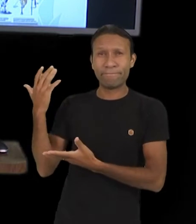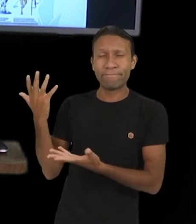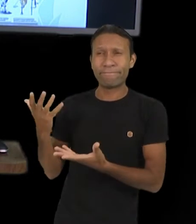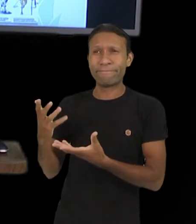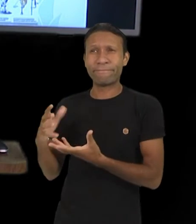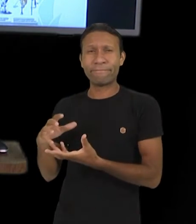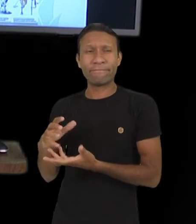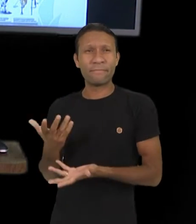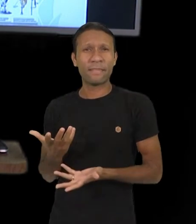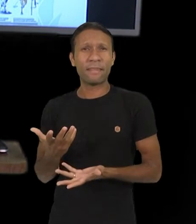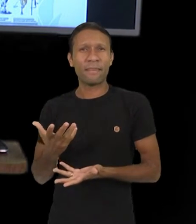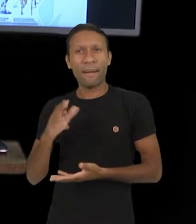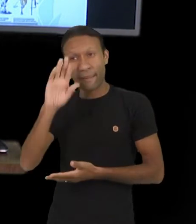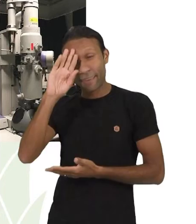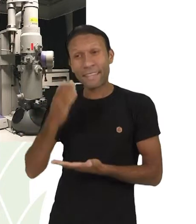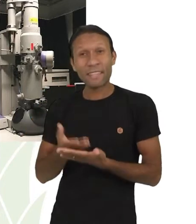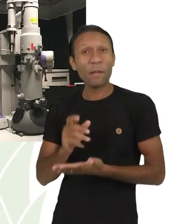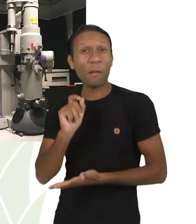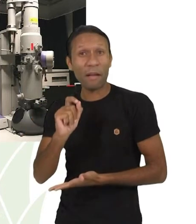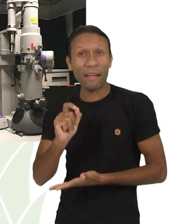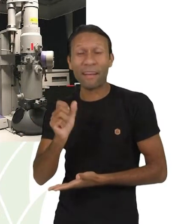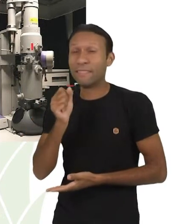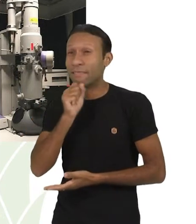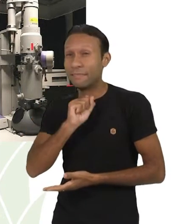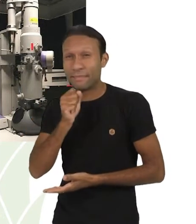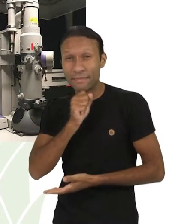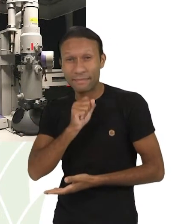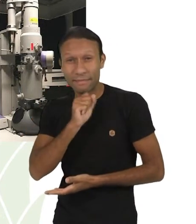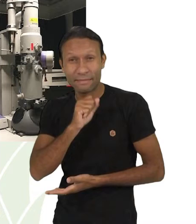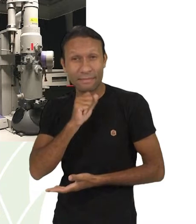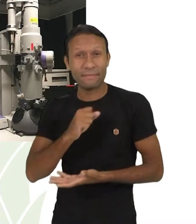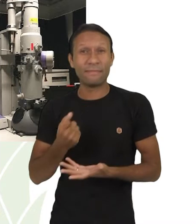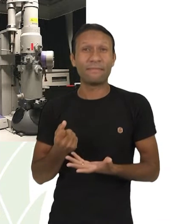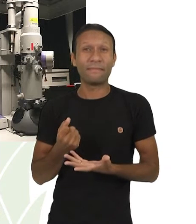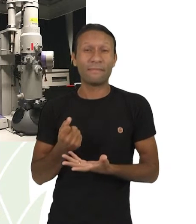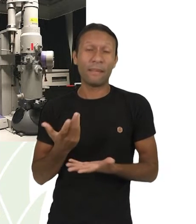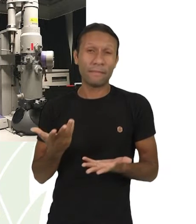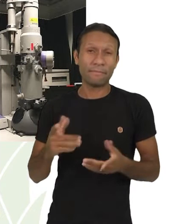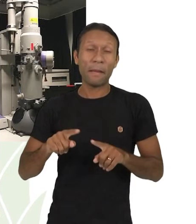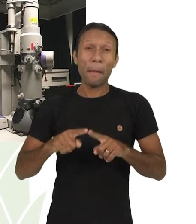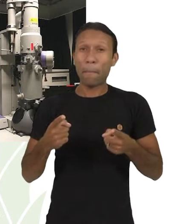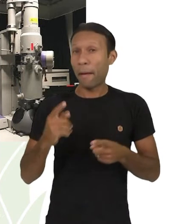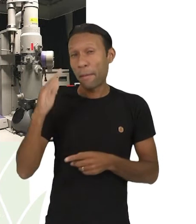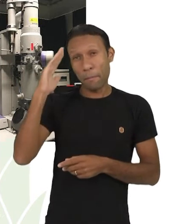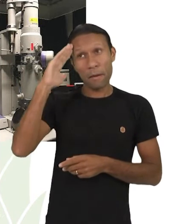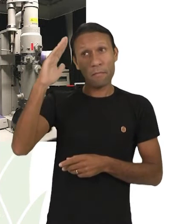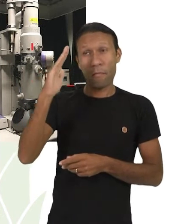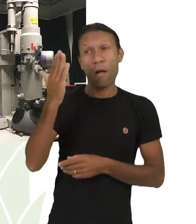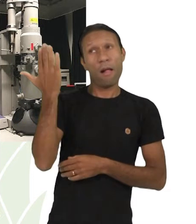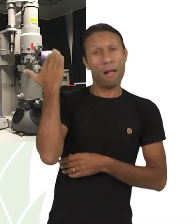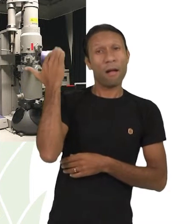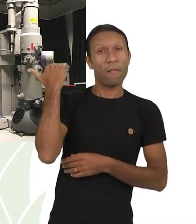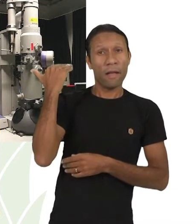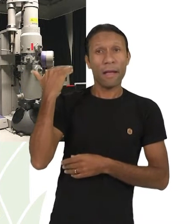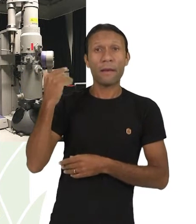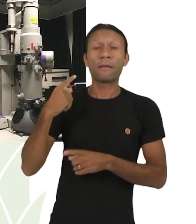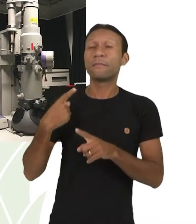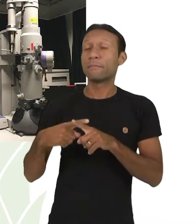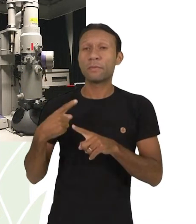estrutura que acredita-se que, na verdade, sim, teve uma função